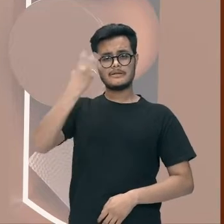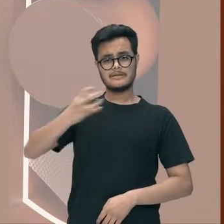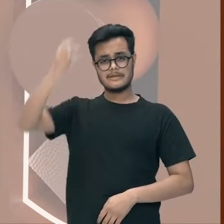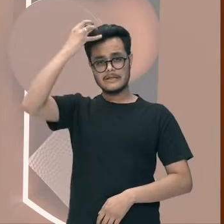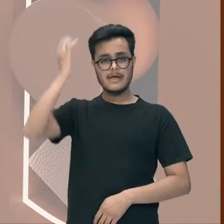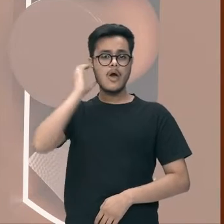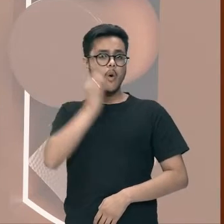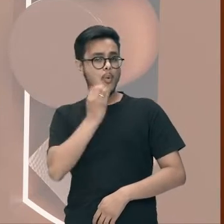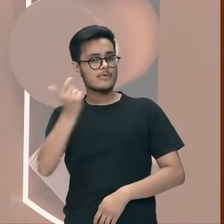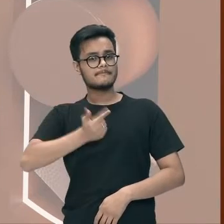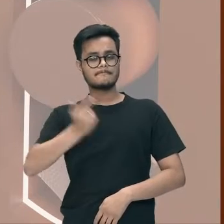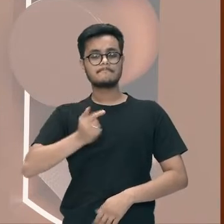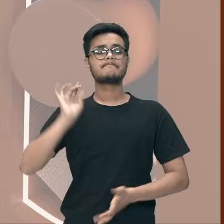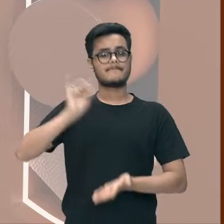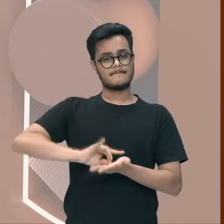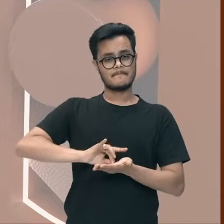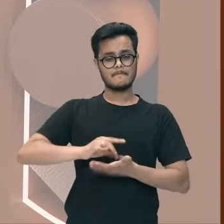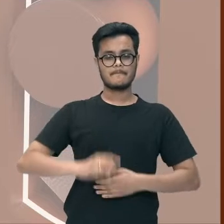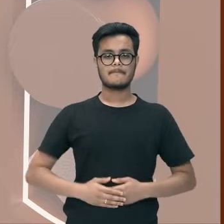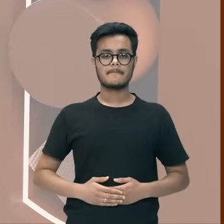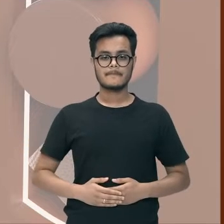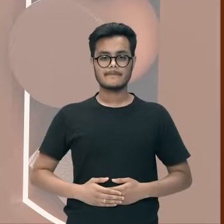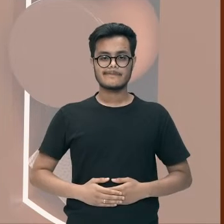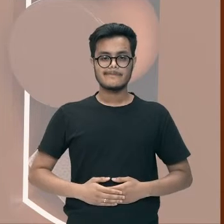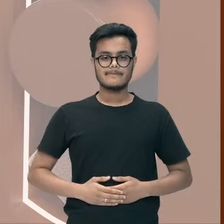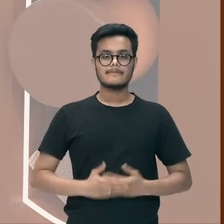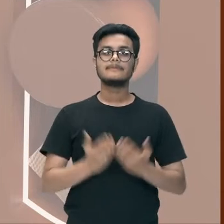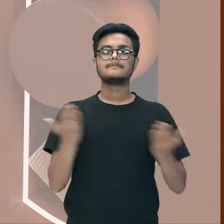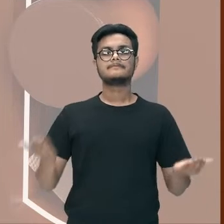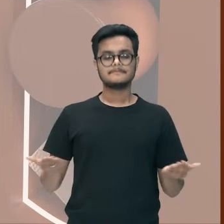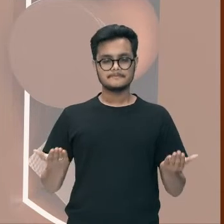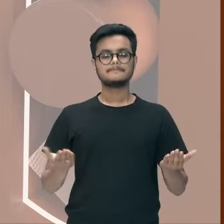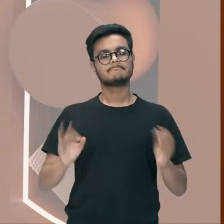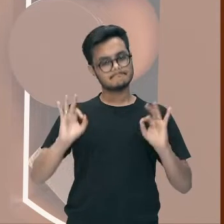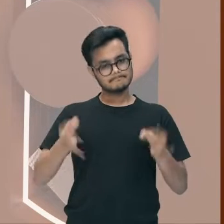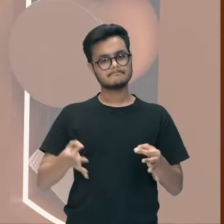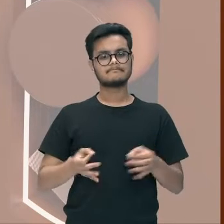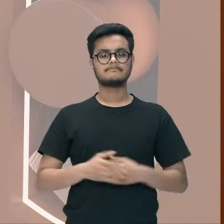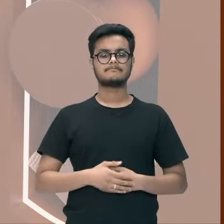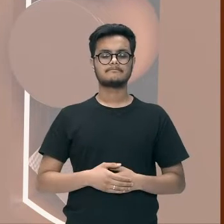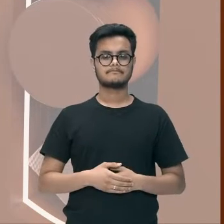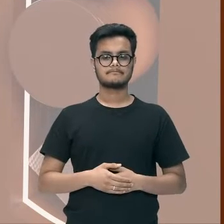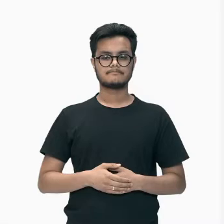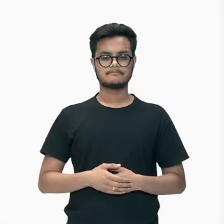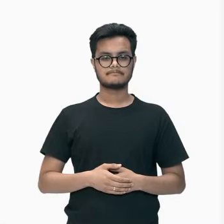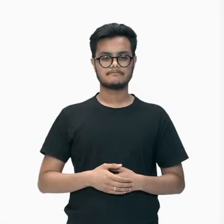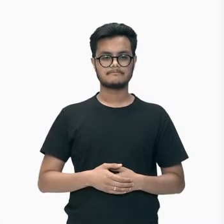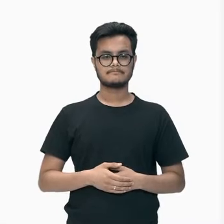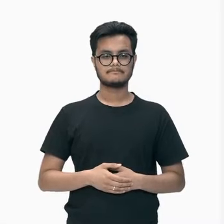mesmo tendo apenas 14 anos, não é isso? E aí é isso que eles fazem, nós vamos ver agora.